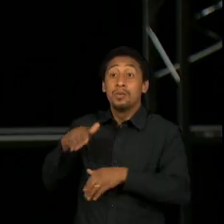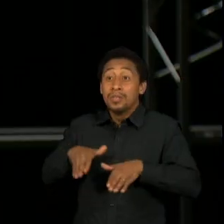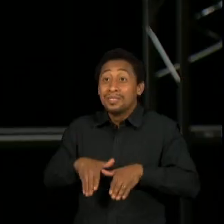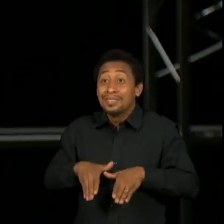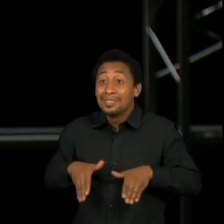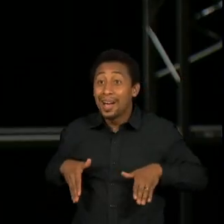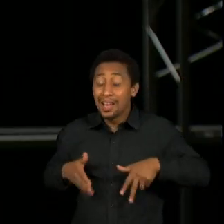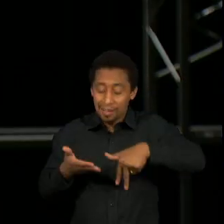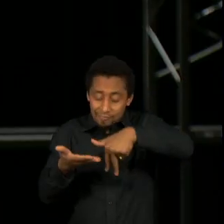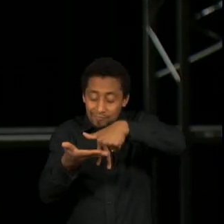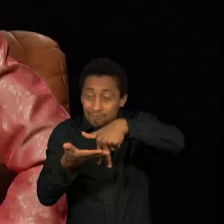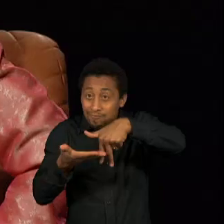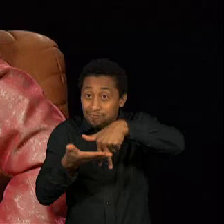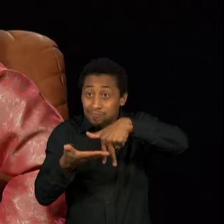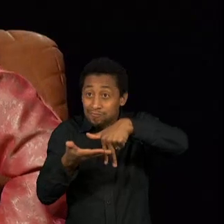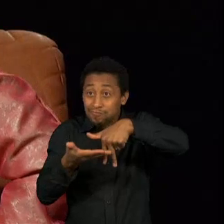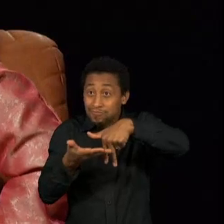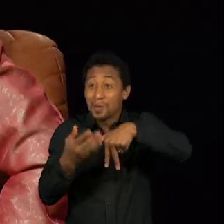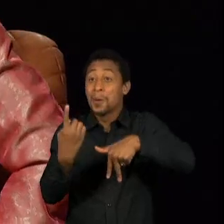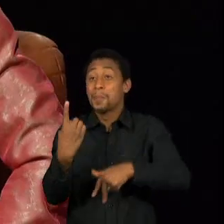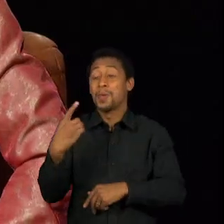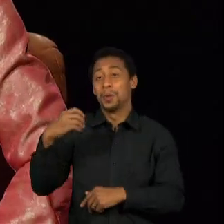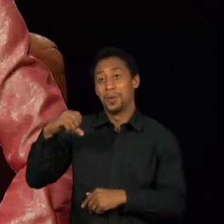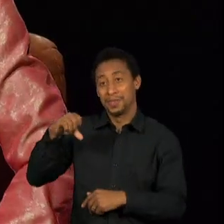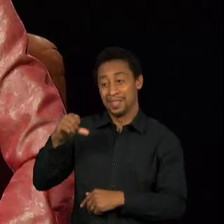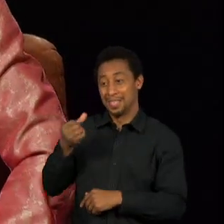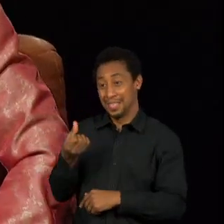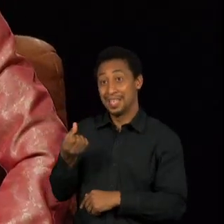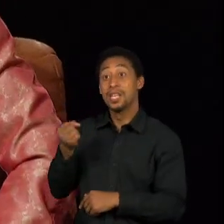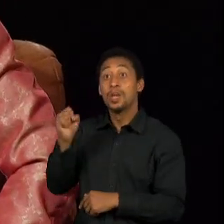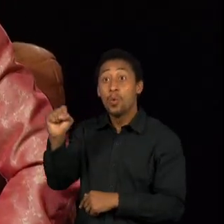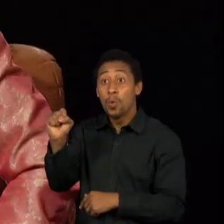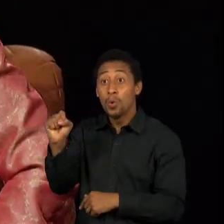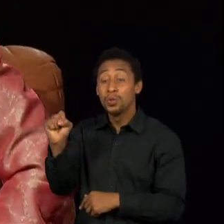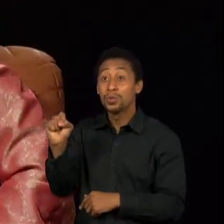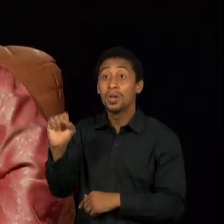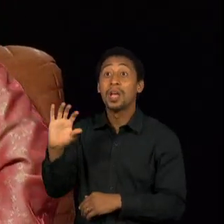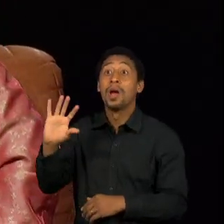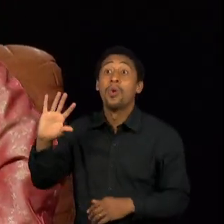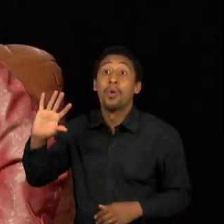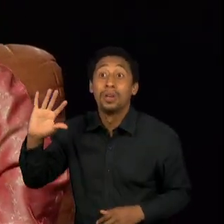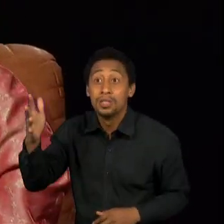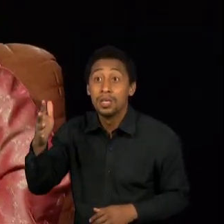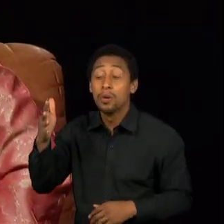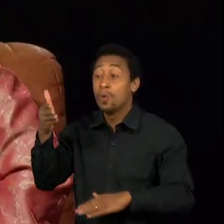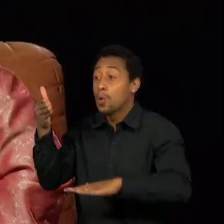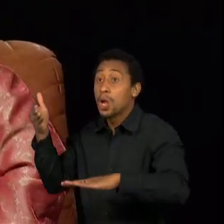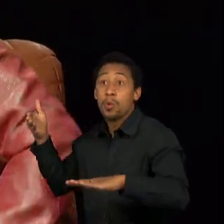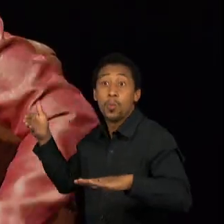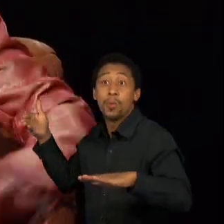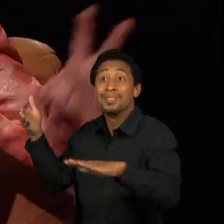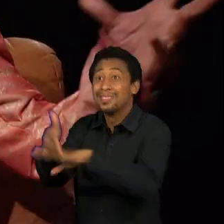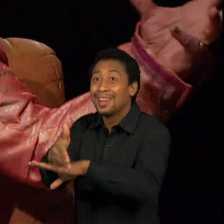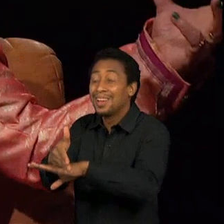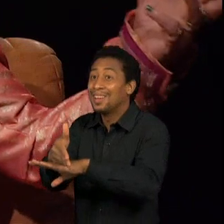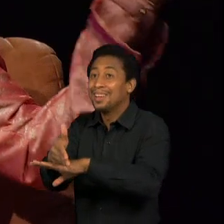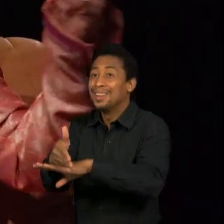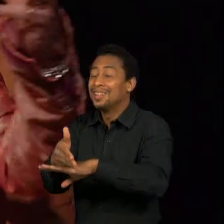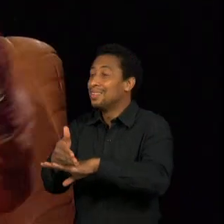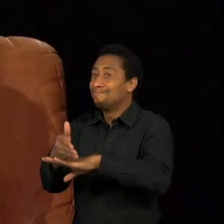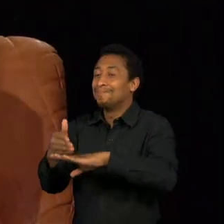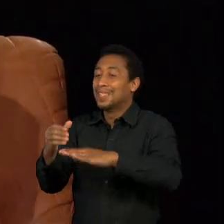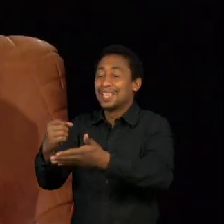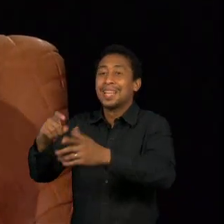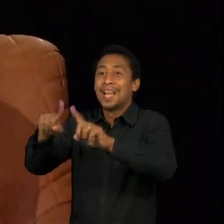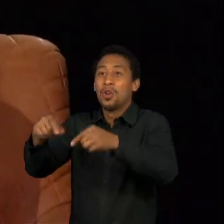uma peça com a Mira Haddad, eu tive que entrar numa farmácia e fecharam a porta. Mas é que não ia ser presa, tinha